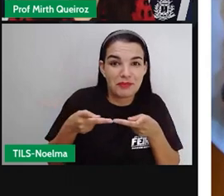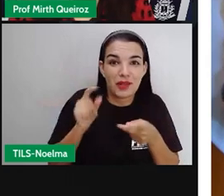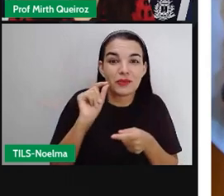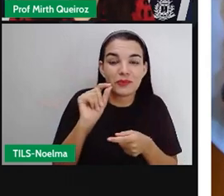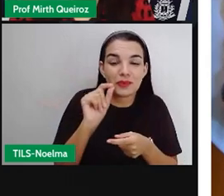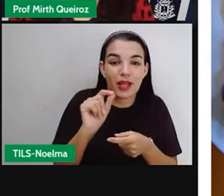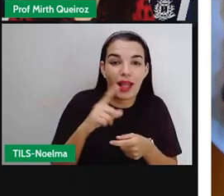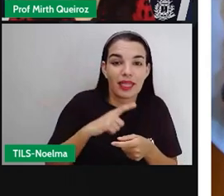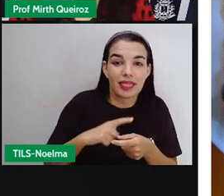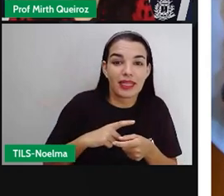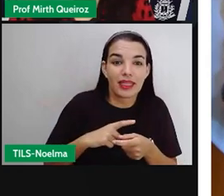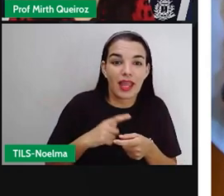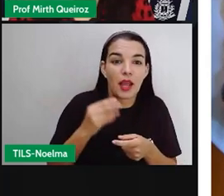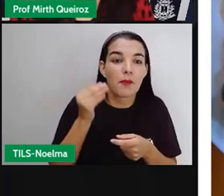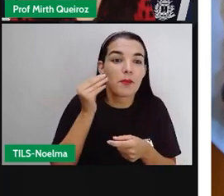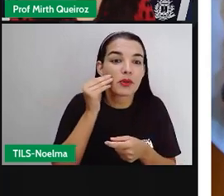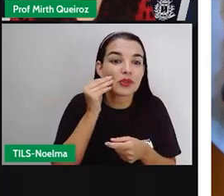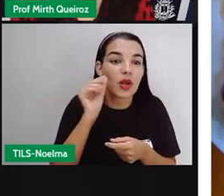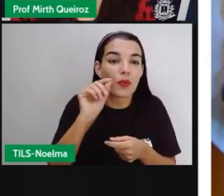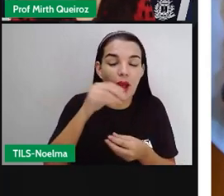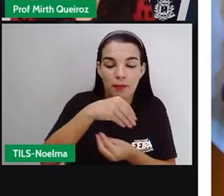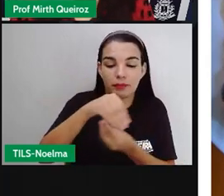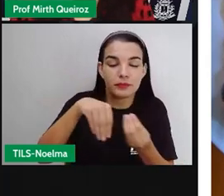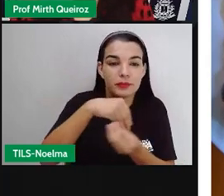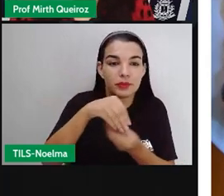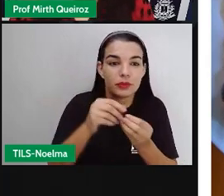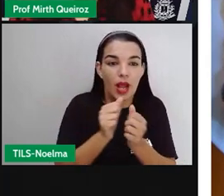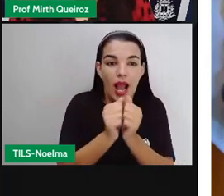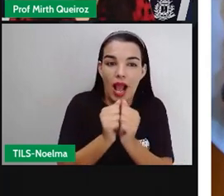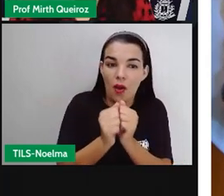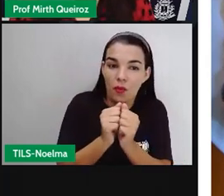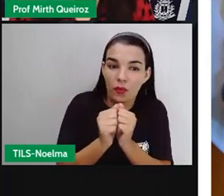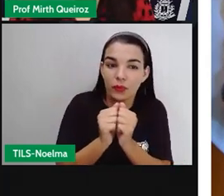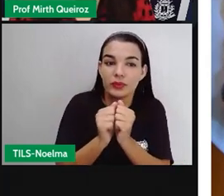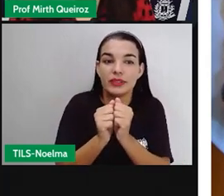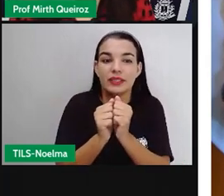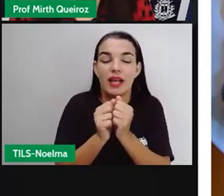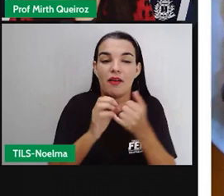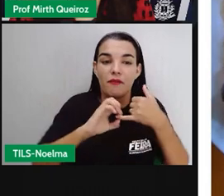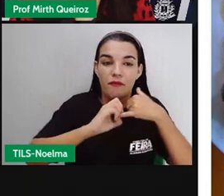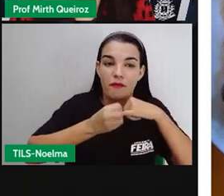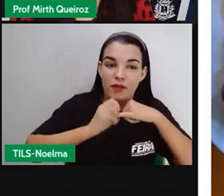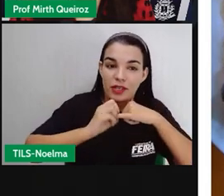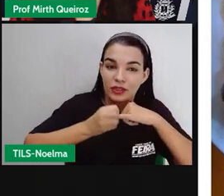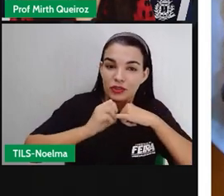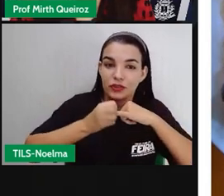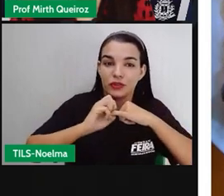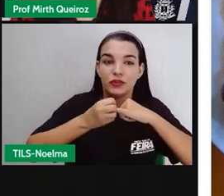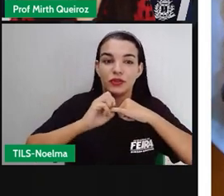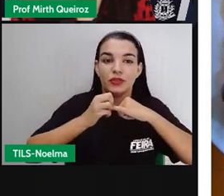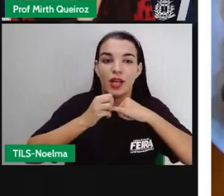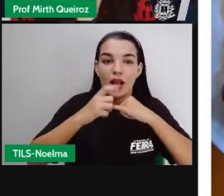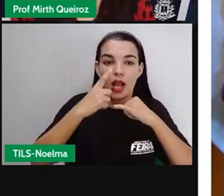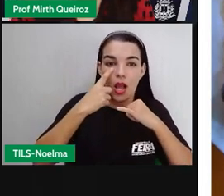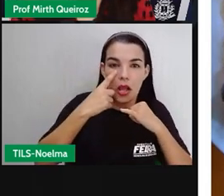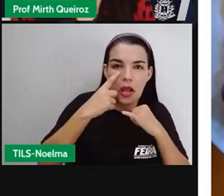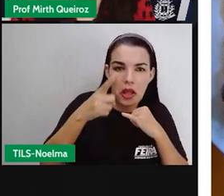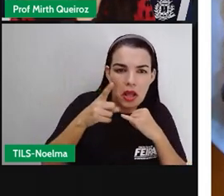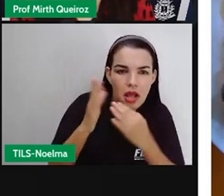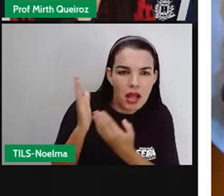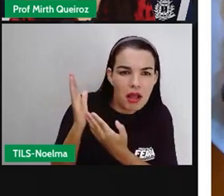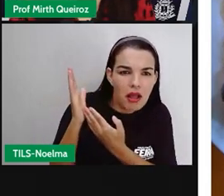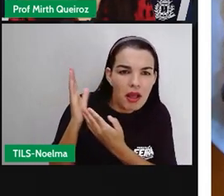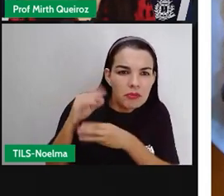vários alimentos, nós temos essa mistura que é o arroz e o feijão. E apesar de não estarem devidamente